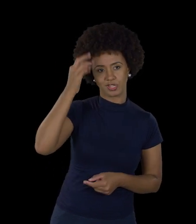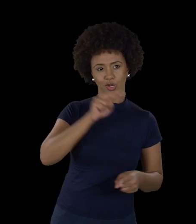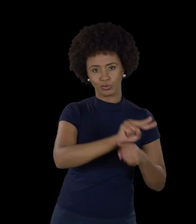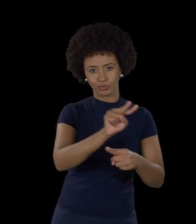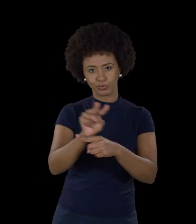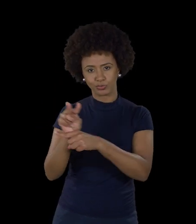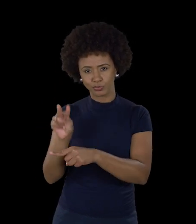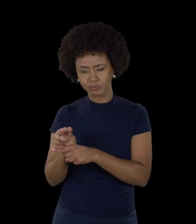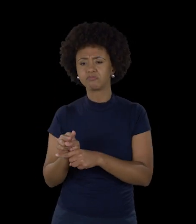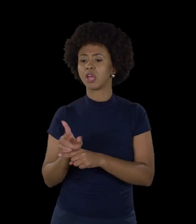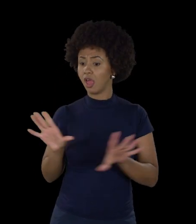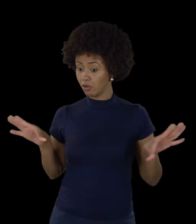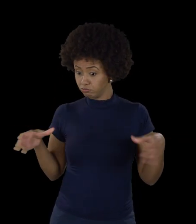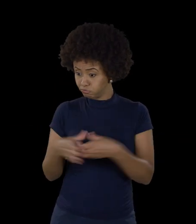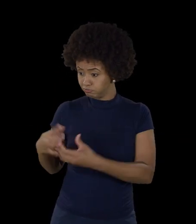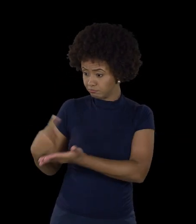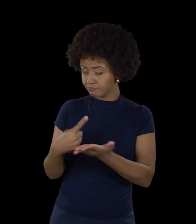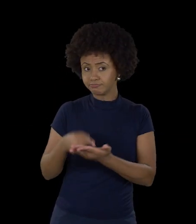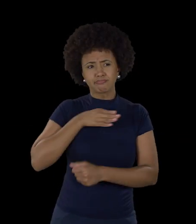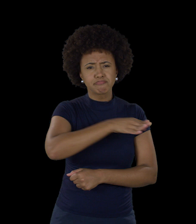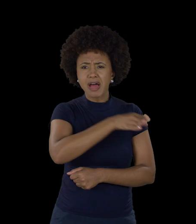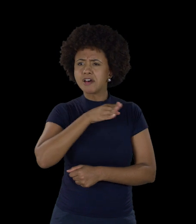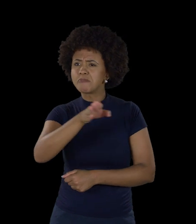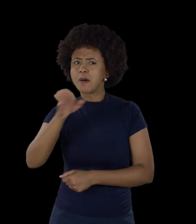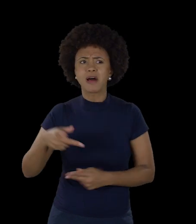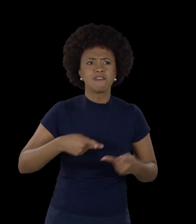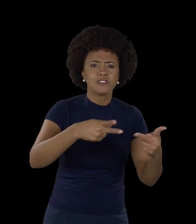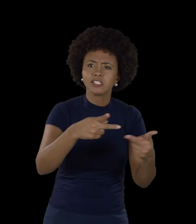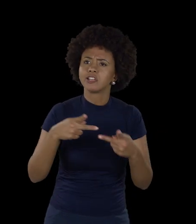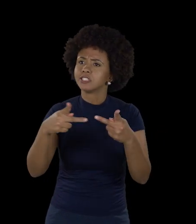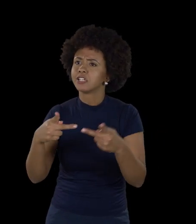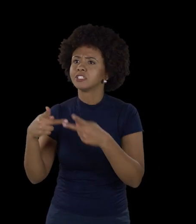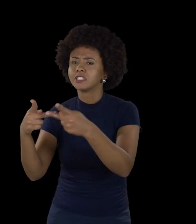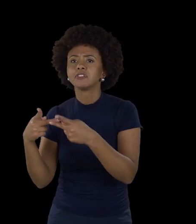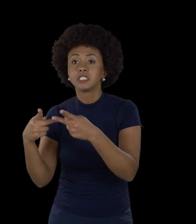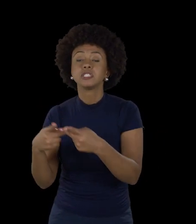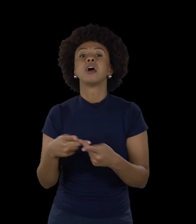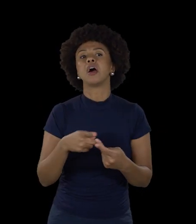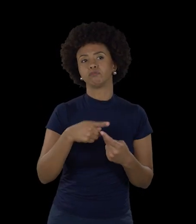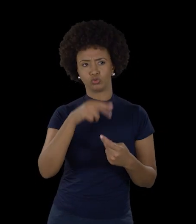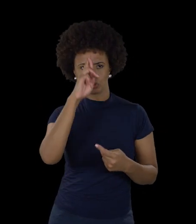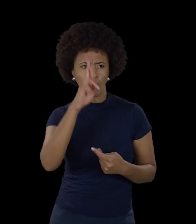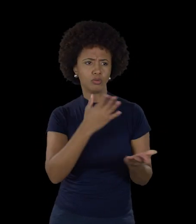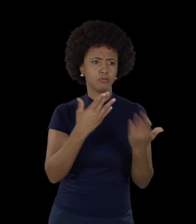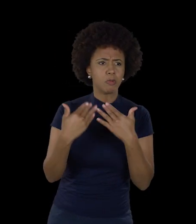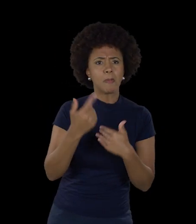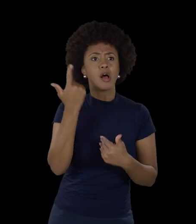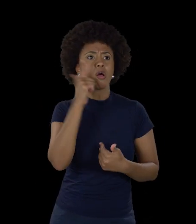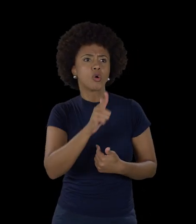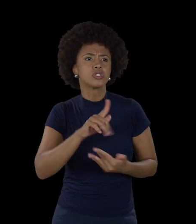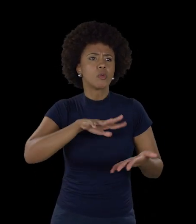para visitar as propriedades, conversando com seus proprietários, levantando informações em locos e registrando